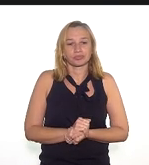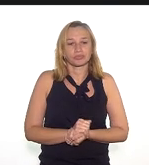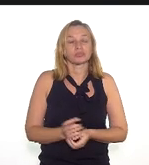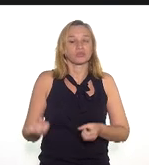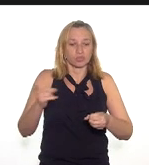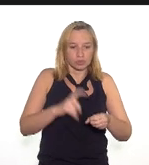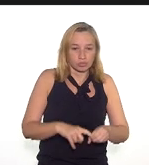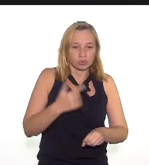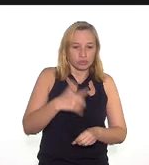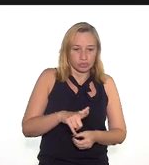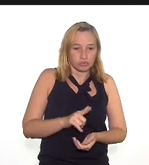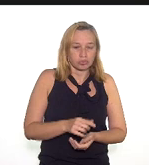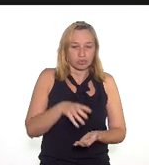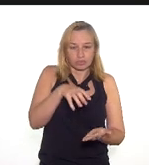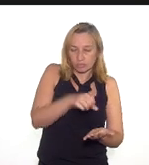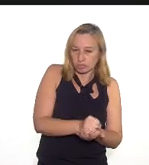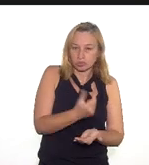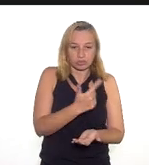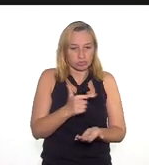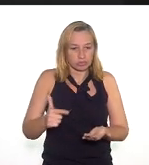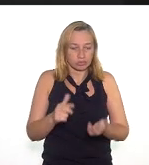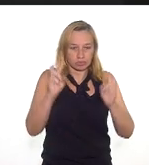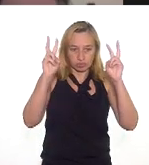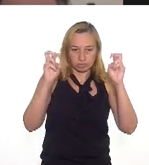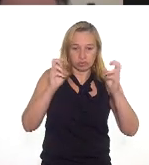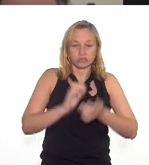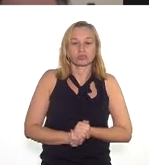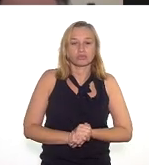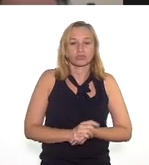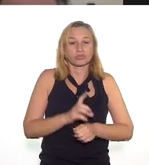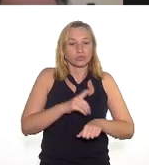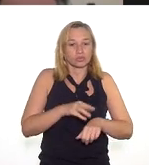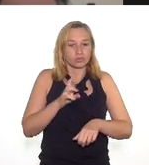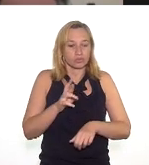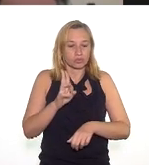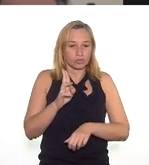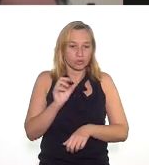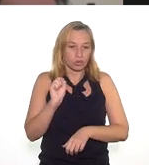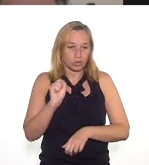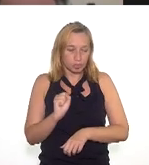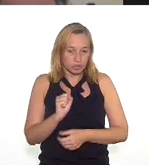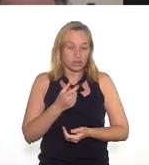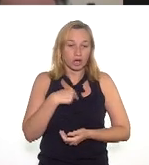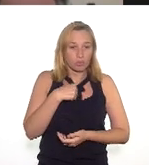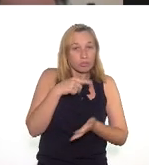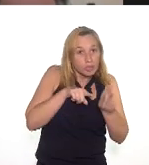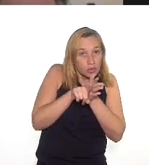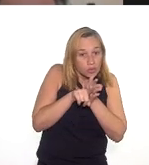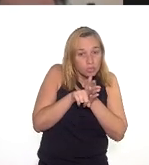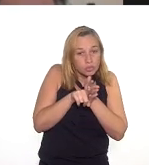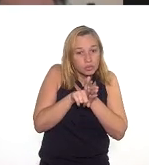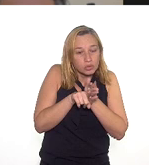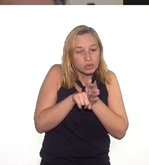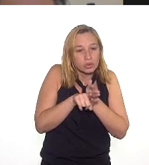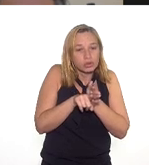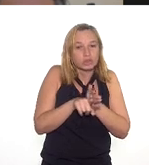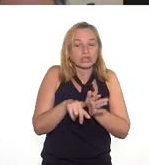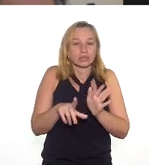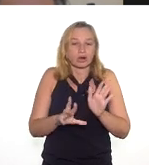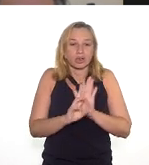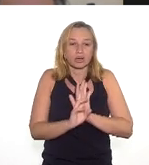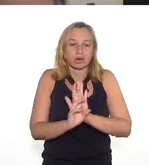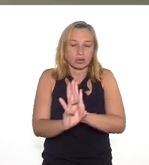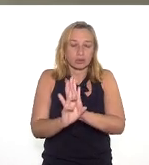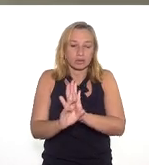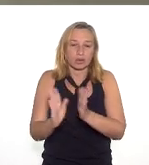Nenhum registro, né, sobre isso. Doutor Rubens, eu pergunto a algum representante